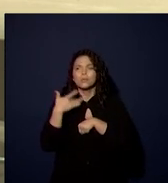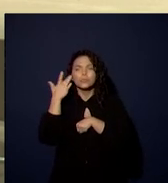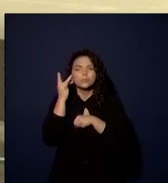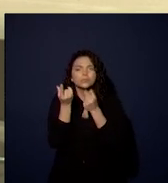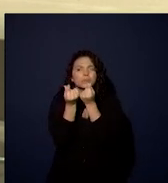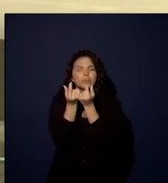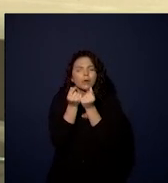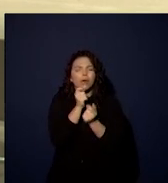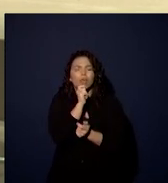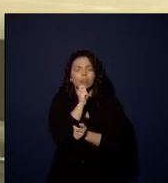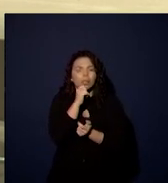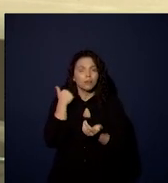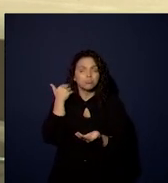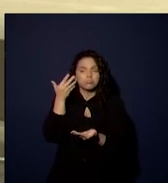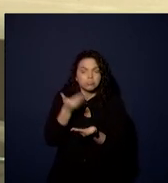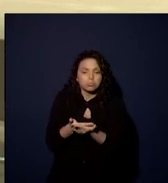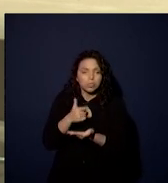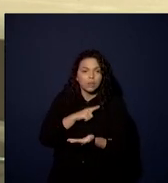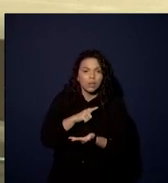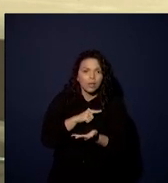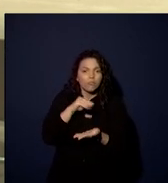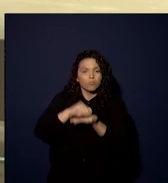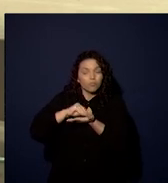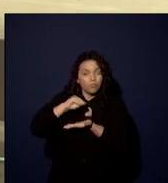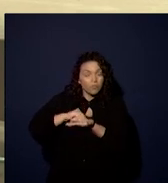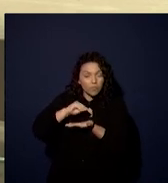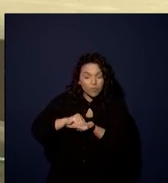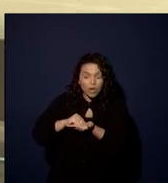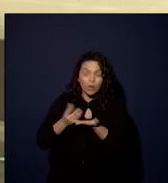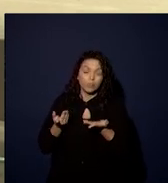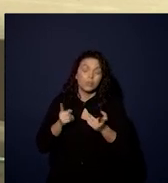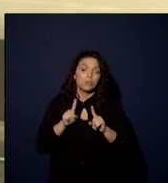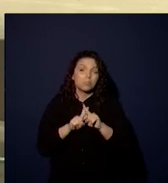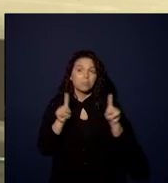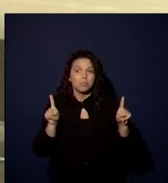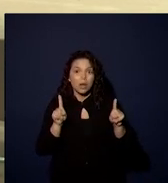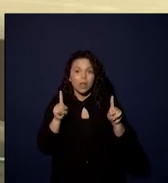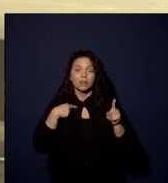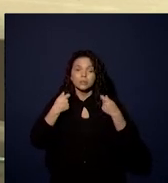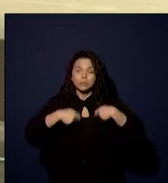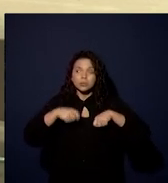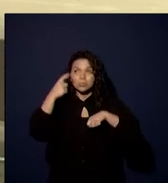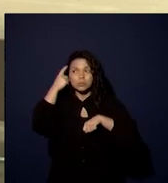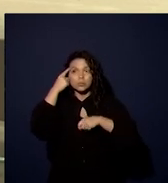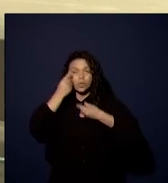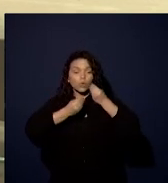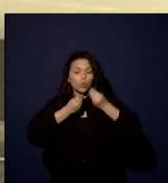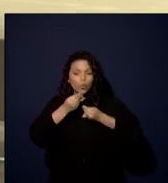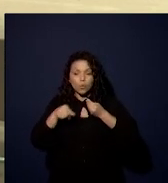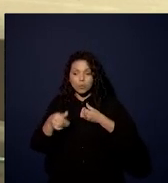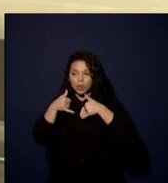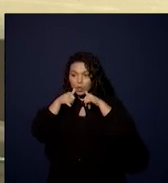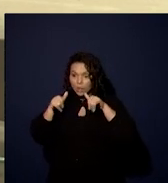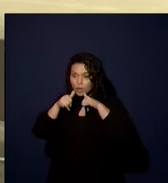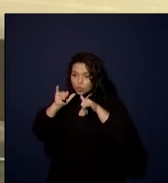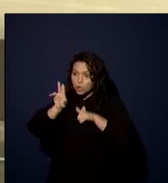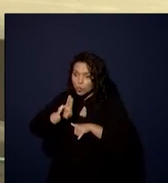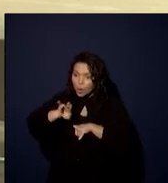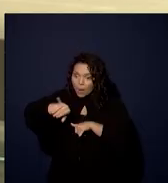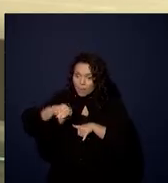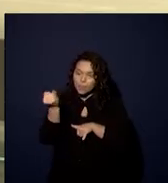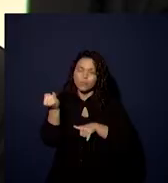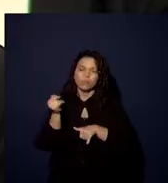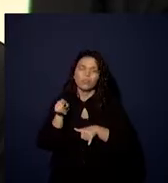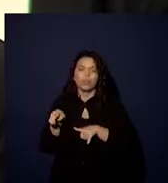que ainda existe alguma coisa ociosa mas é um momento de repensar o uso eficiente dessa energia